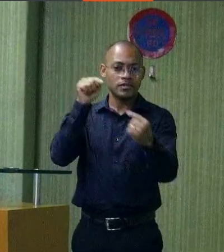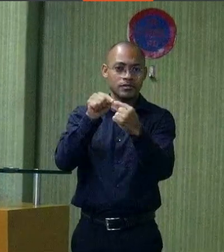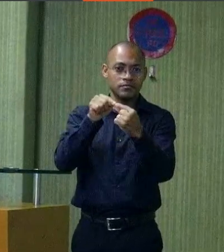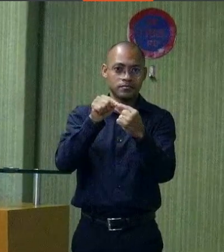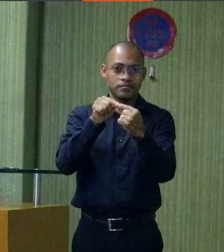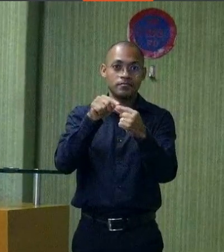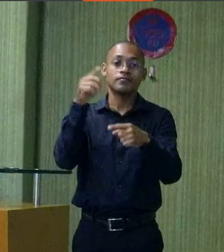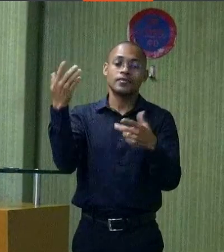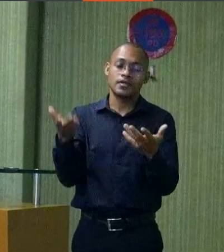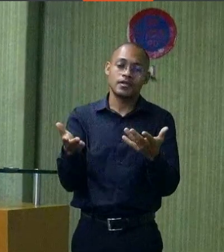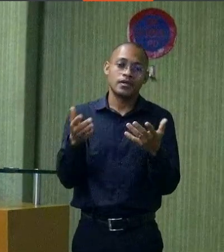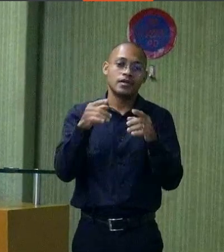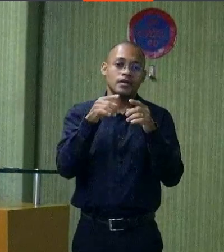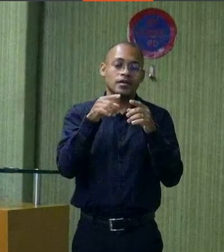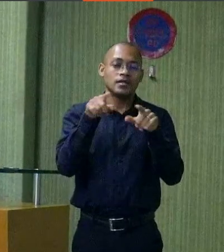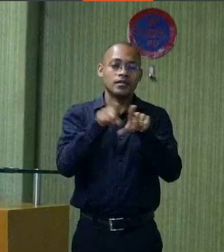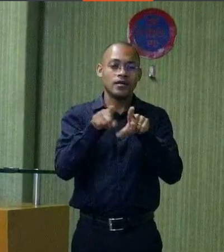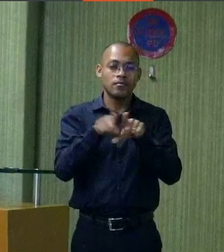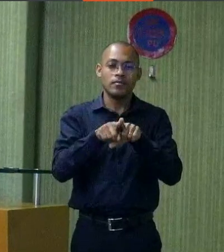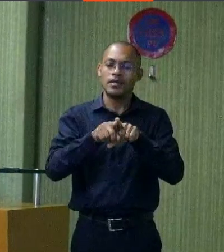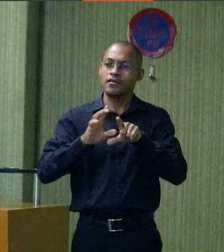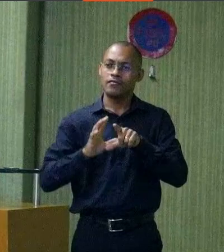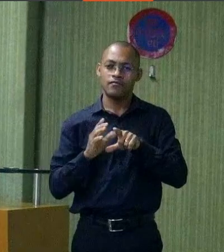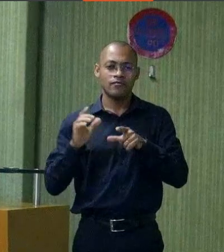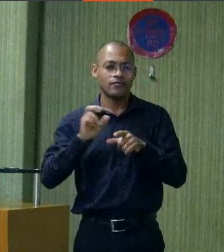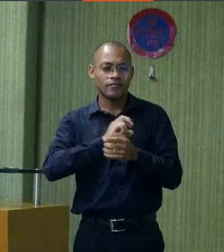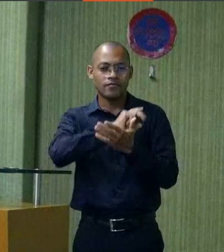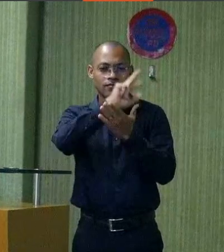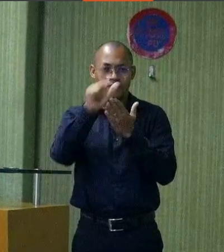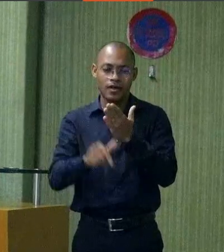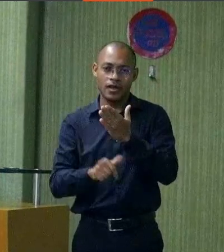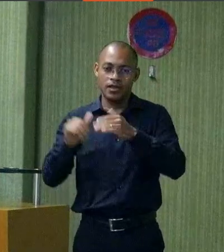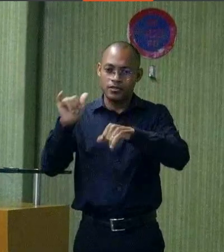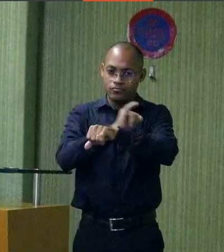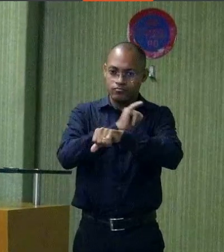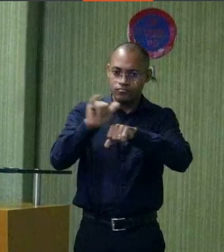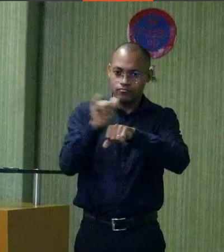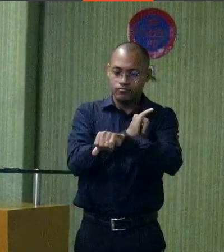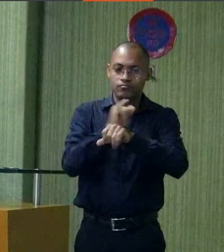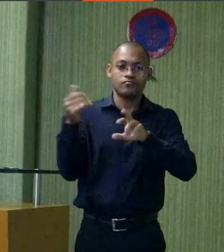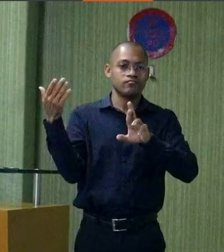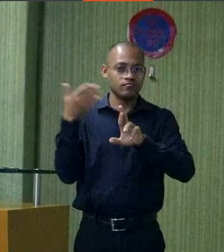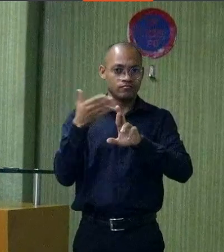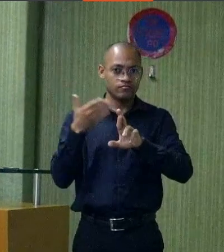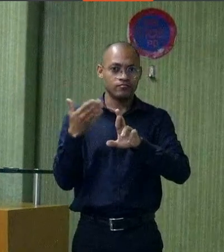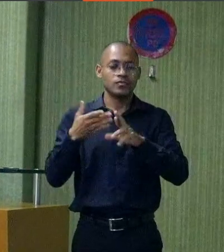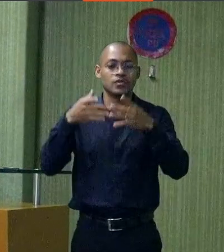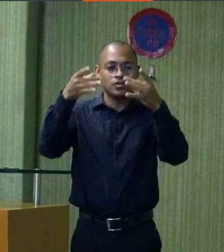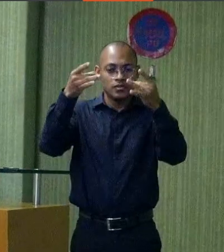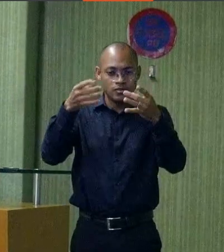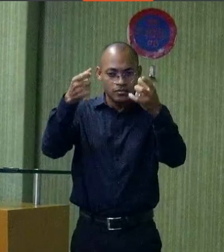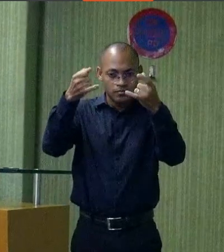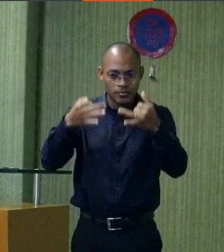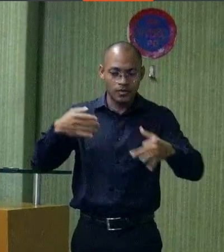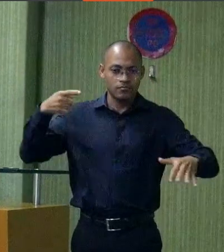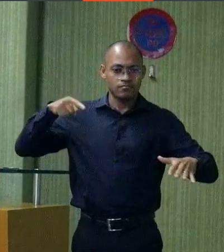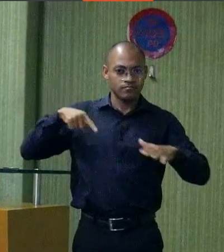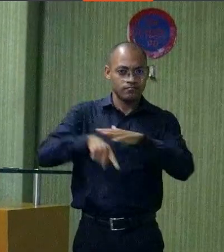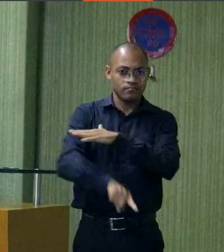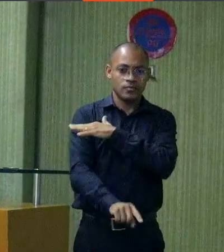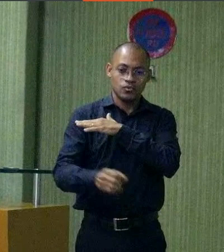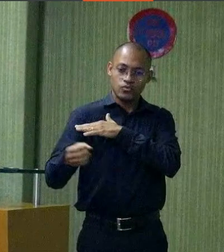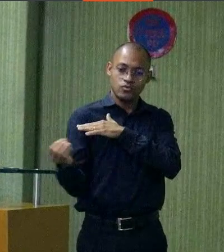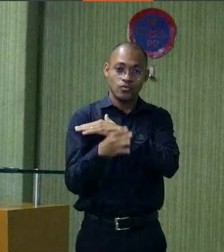e referenciado também em várias das estratégias para ser tratada com mais profundidade no novo plano A